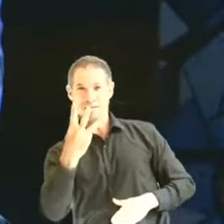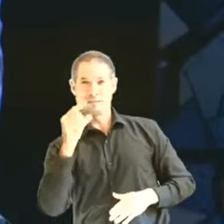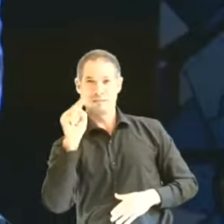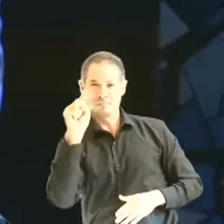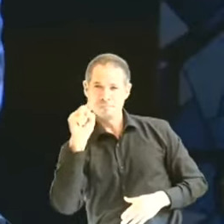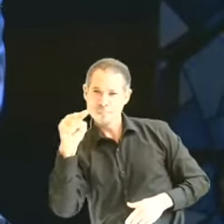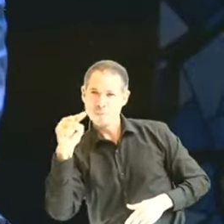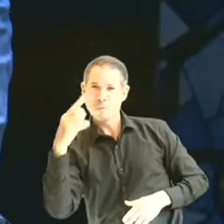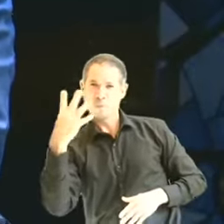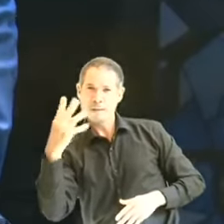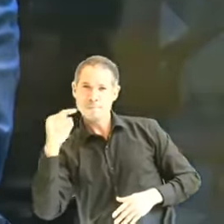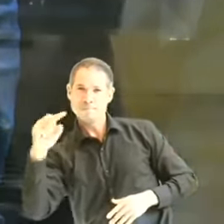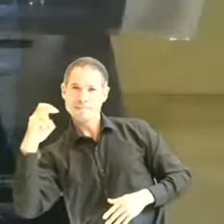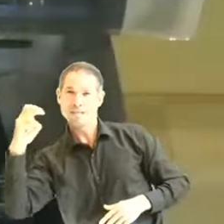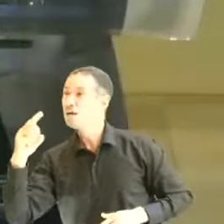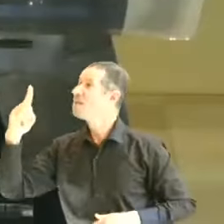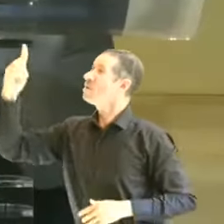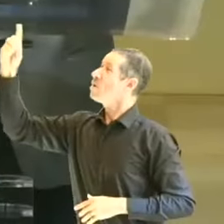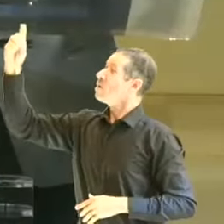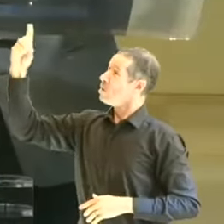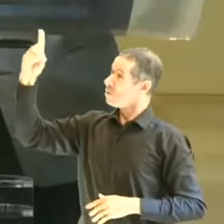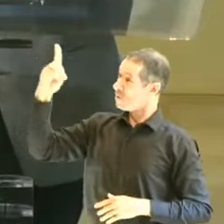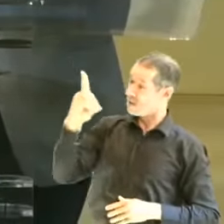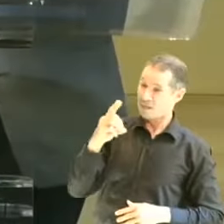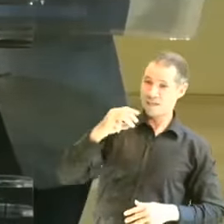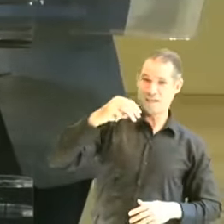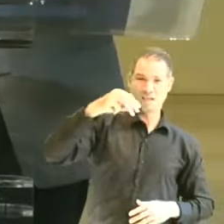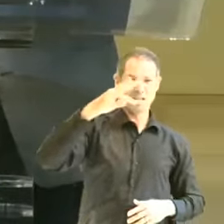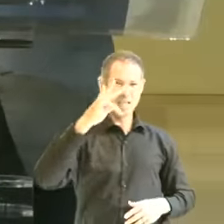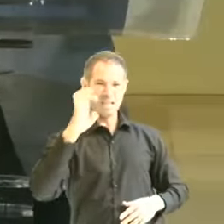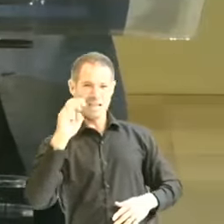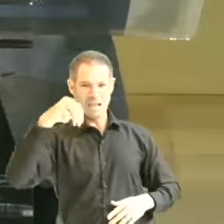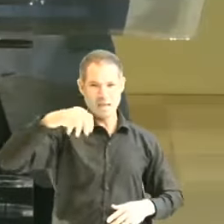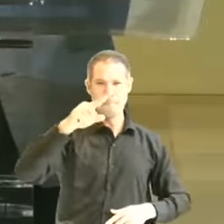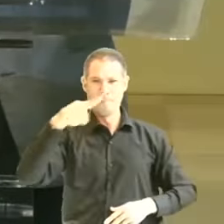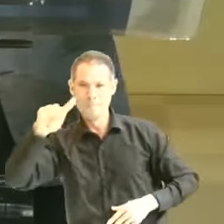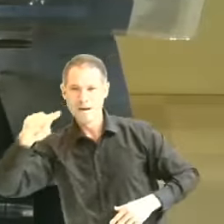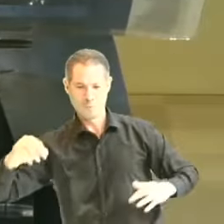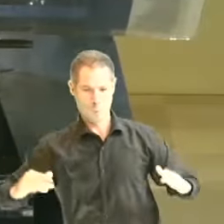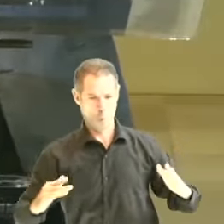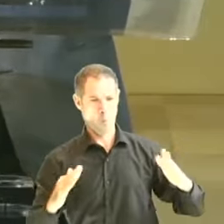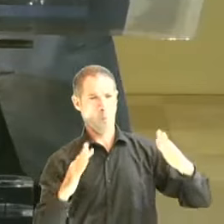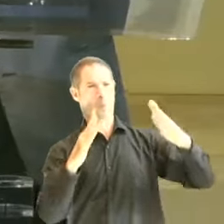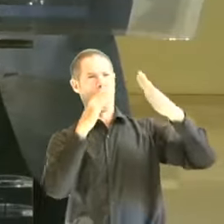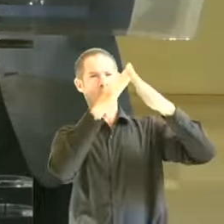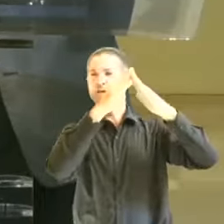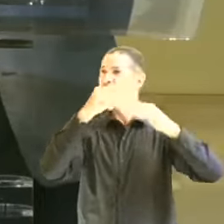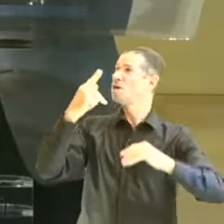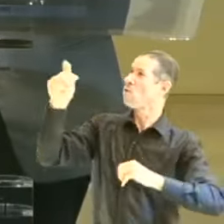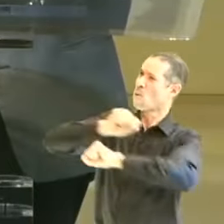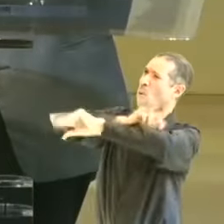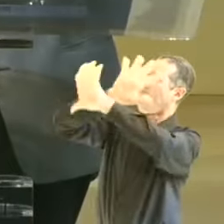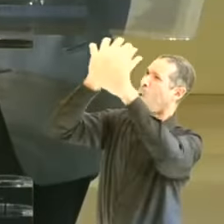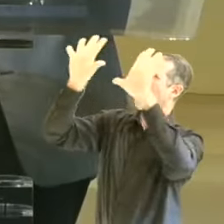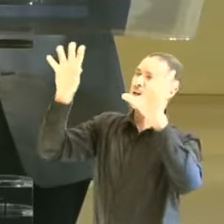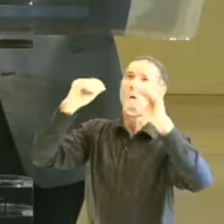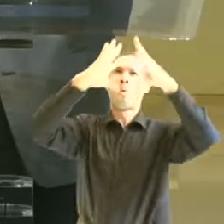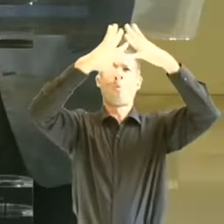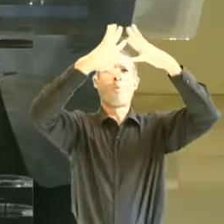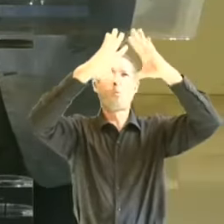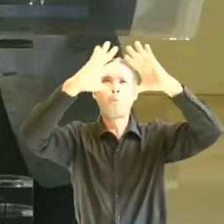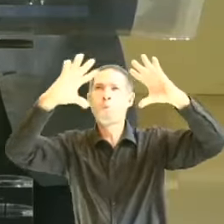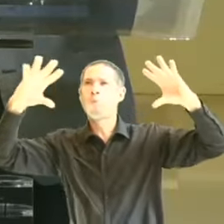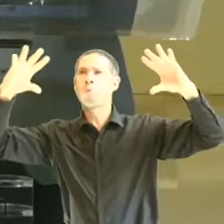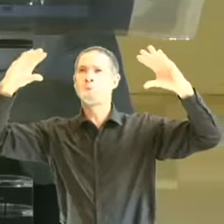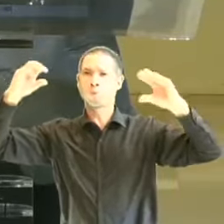5 diz assim: Deus veio de Temã, o santo veio do monte Parã, sua glória cobriu os céus, e seu louvor encheu